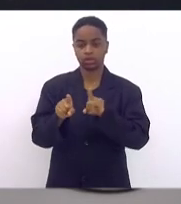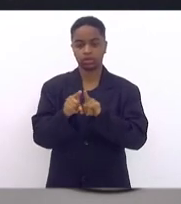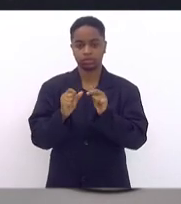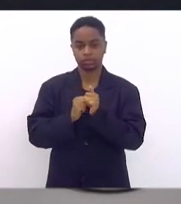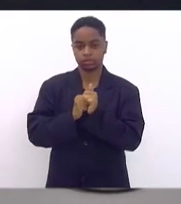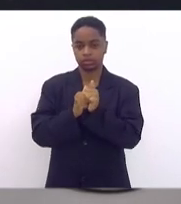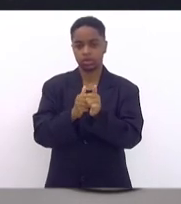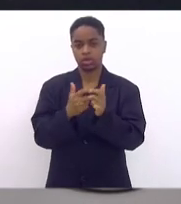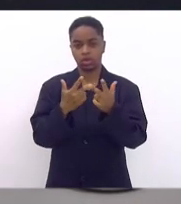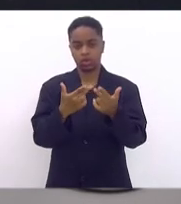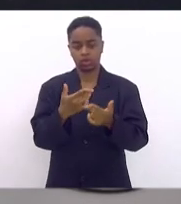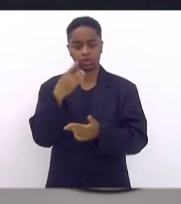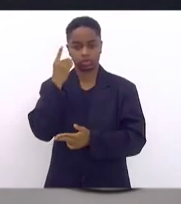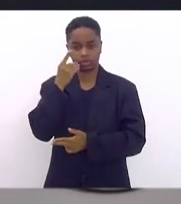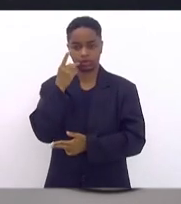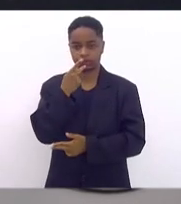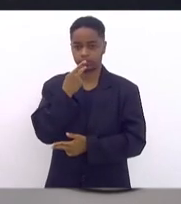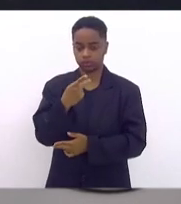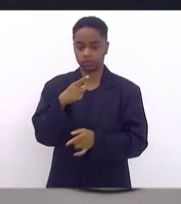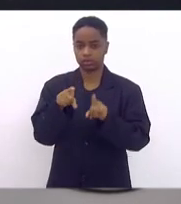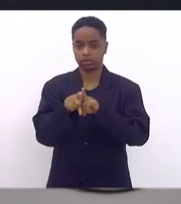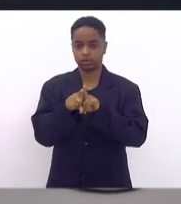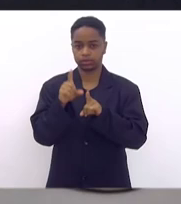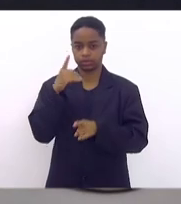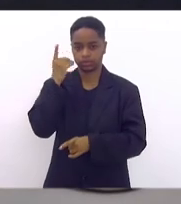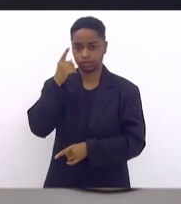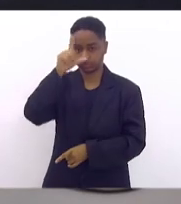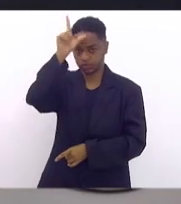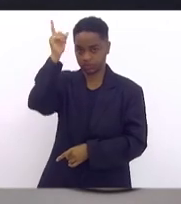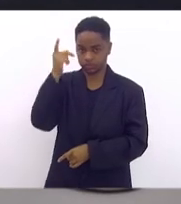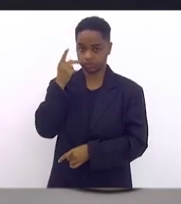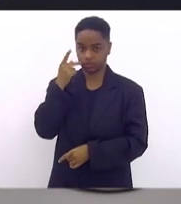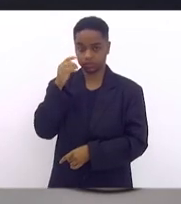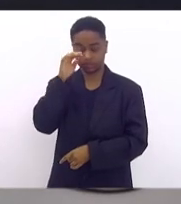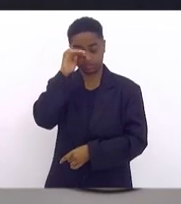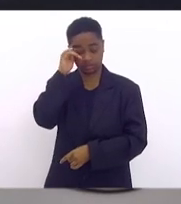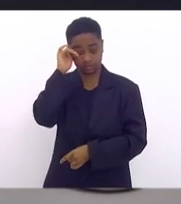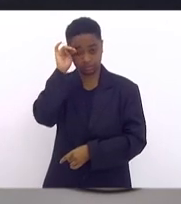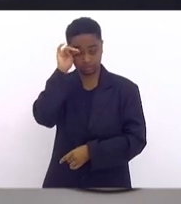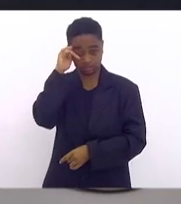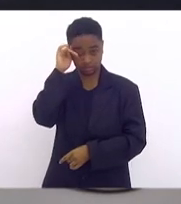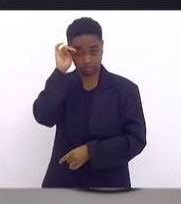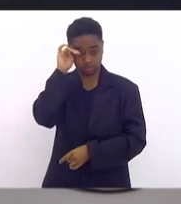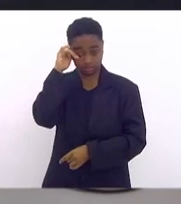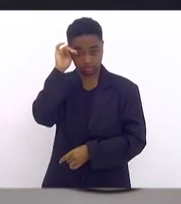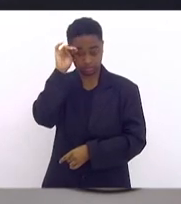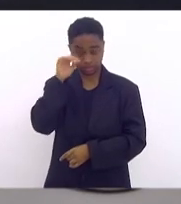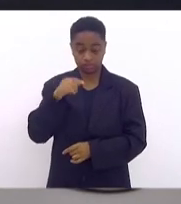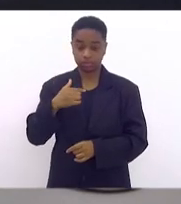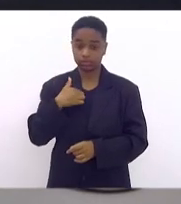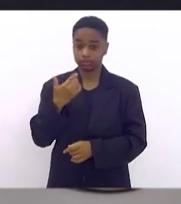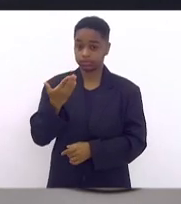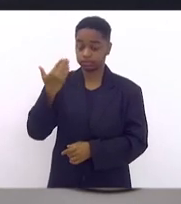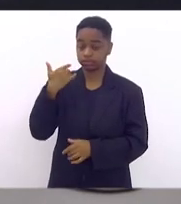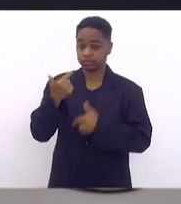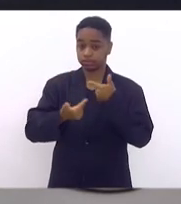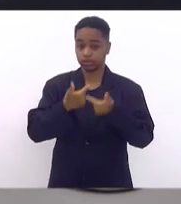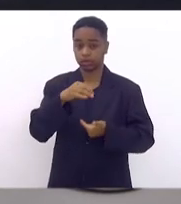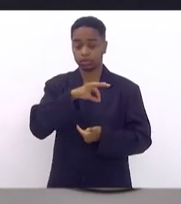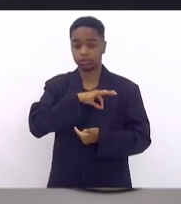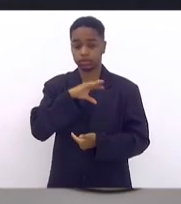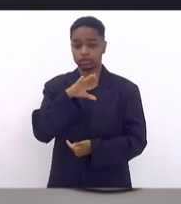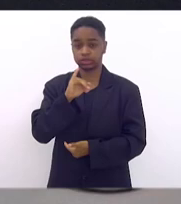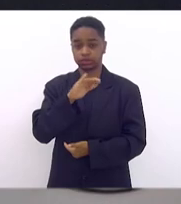tanto pela deputada Índia quanto pelo deputado Luiz Paulo. Eu venho da Polícia Civil. Então, a gente